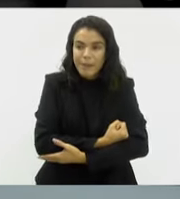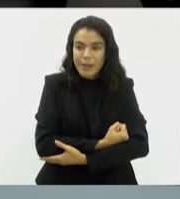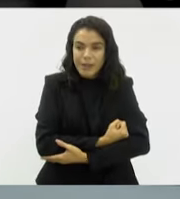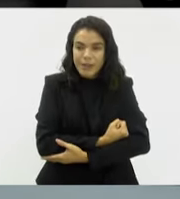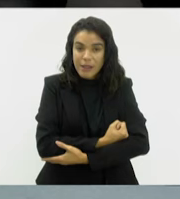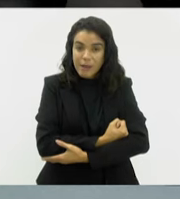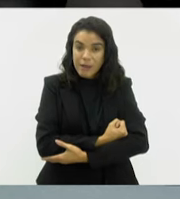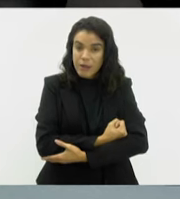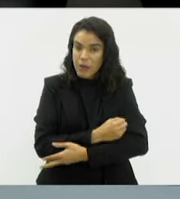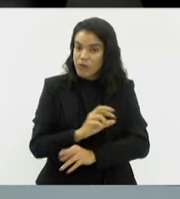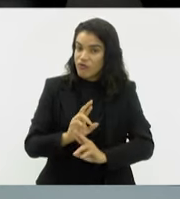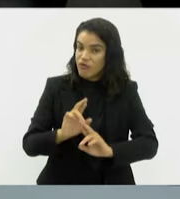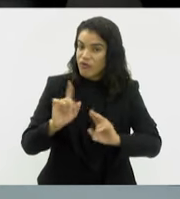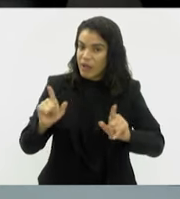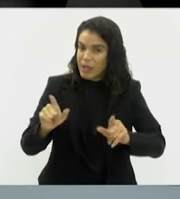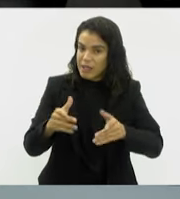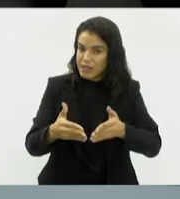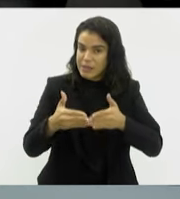de amamentação.